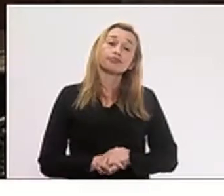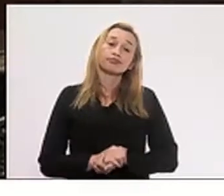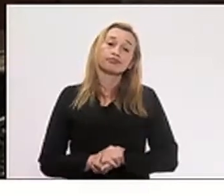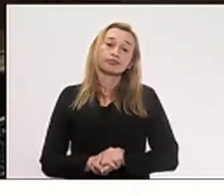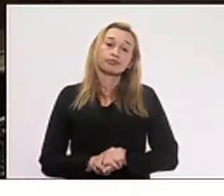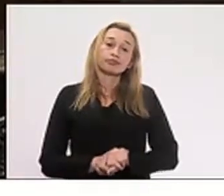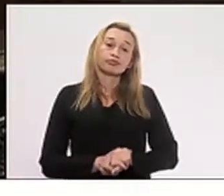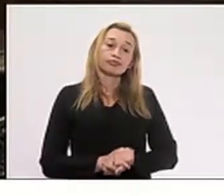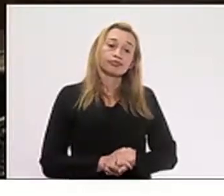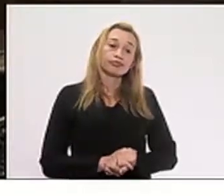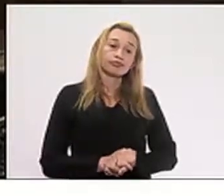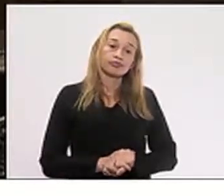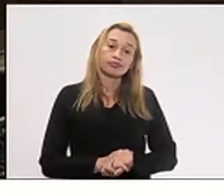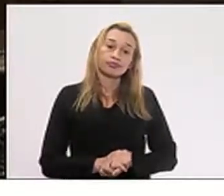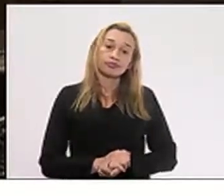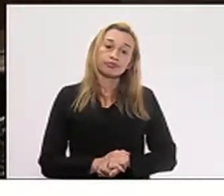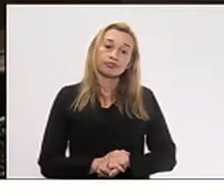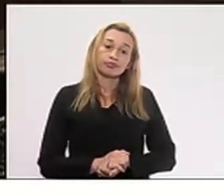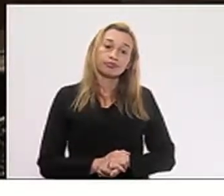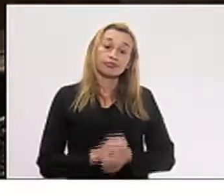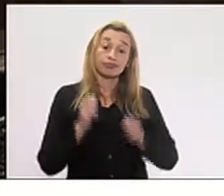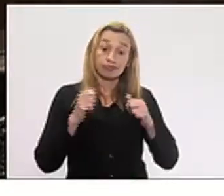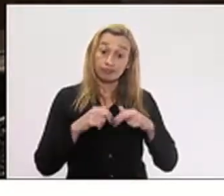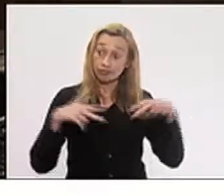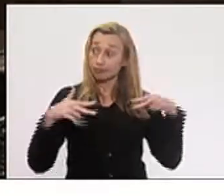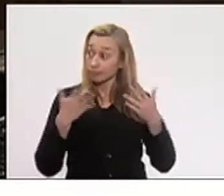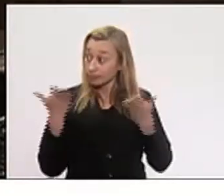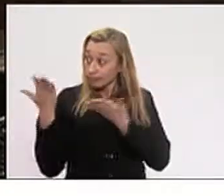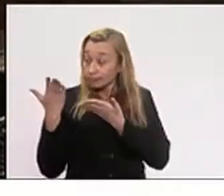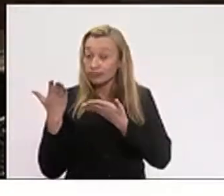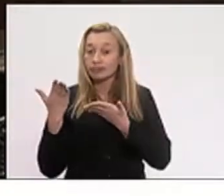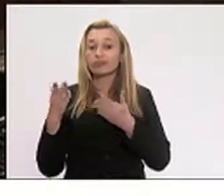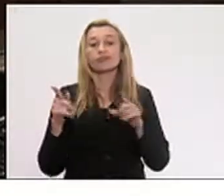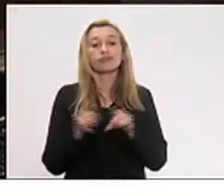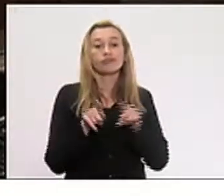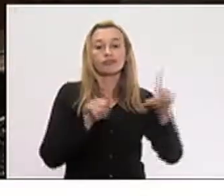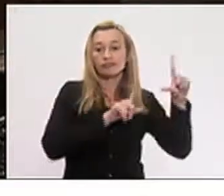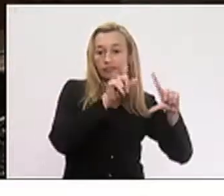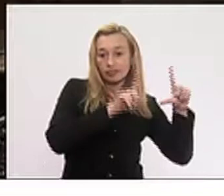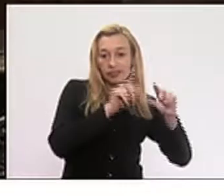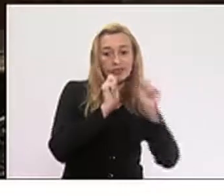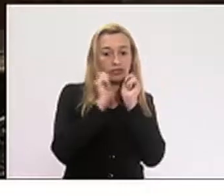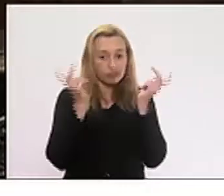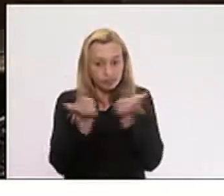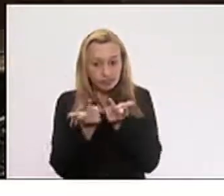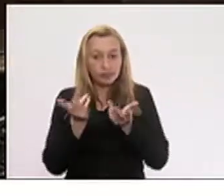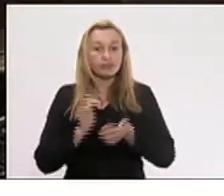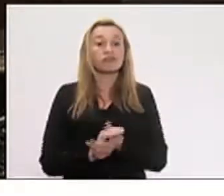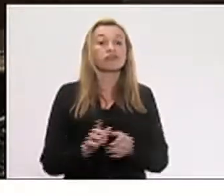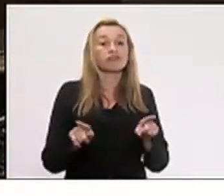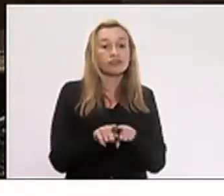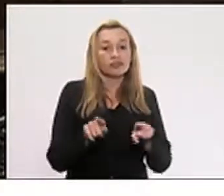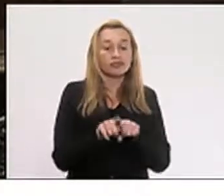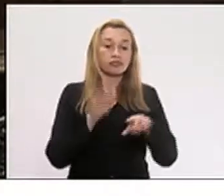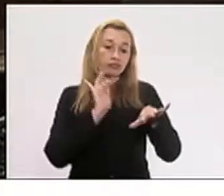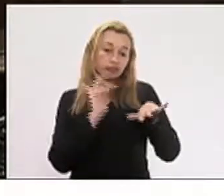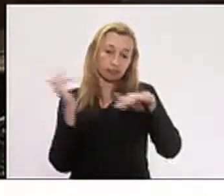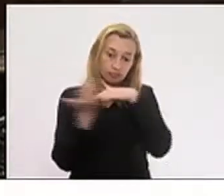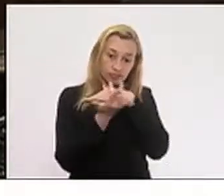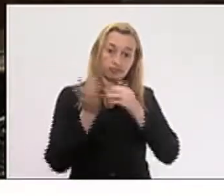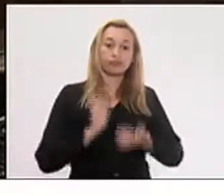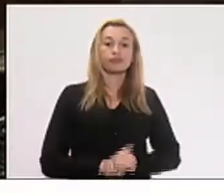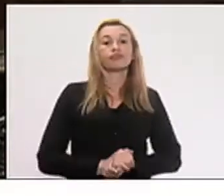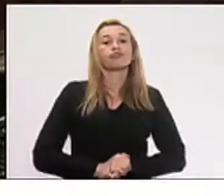que ocupam as dependências da galeria, aqueles que nos assistem pela TV Alerj e aqueles que nos acompanham pelas